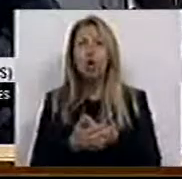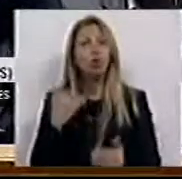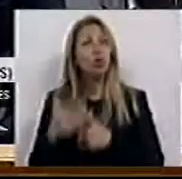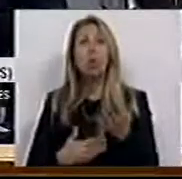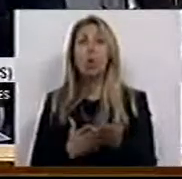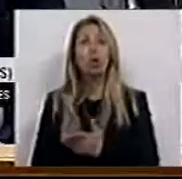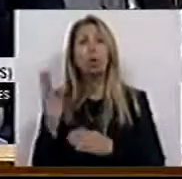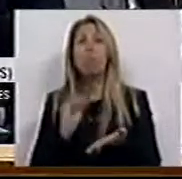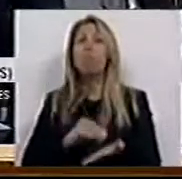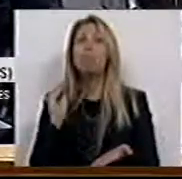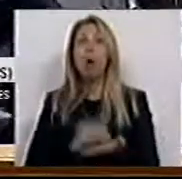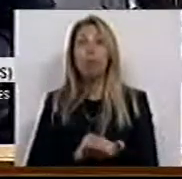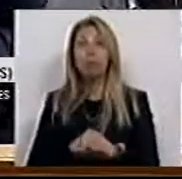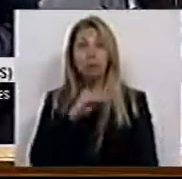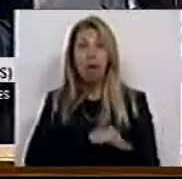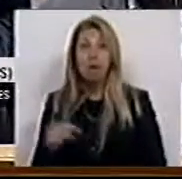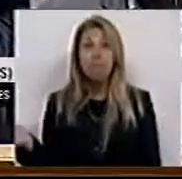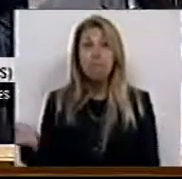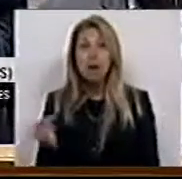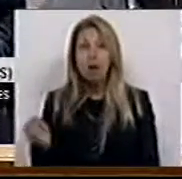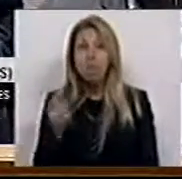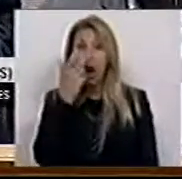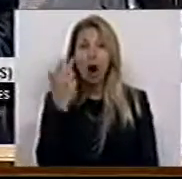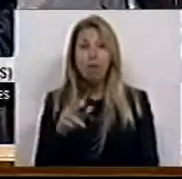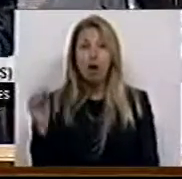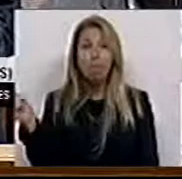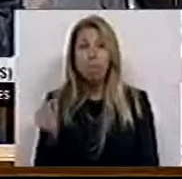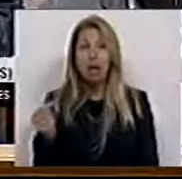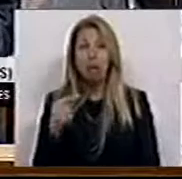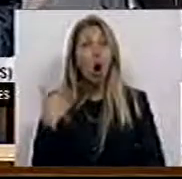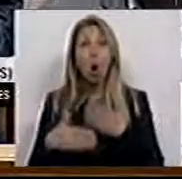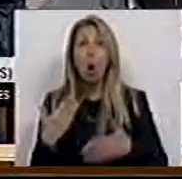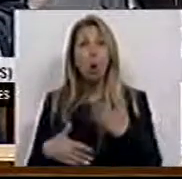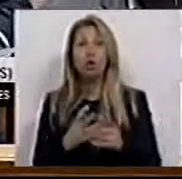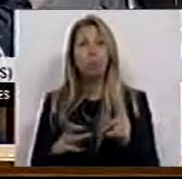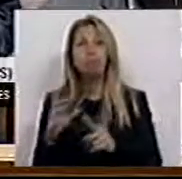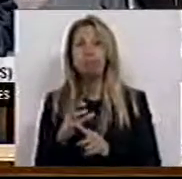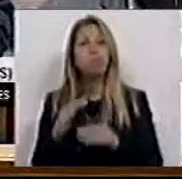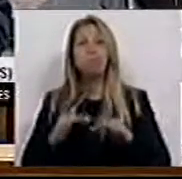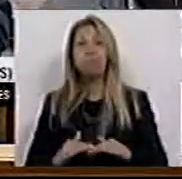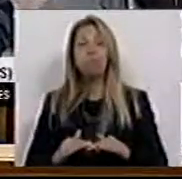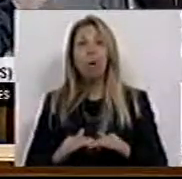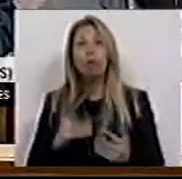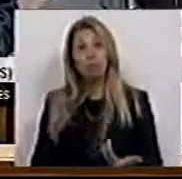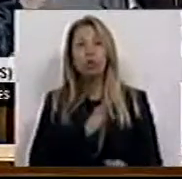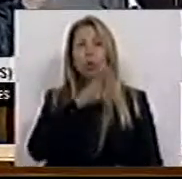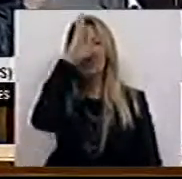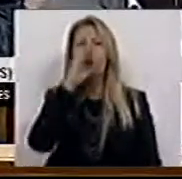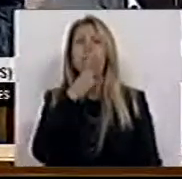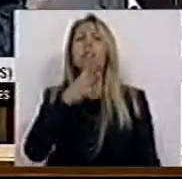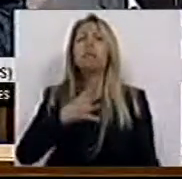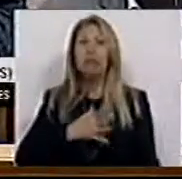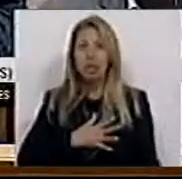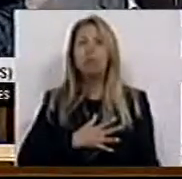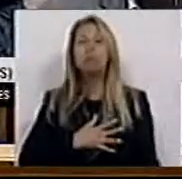as pensões mínimas continuam congeladas? Disse-nos aqui o Sr. Ministro que